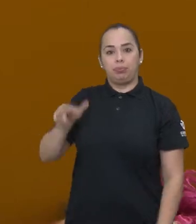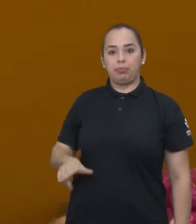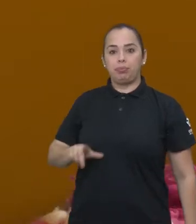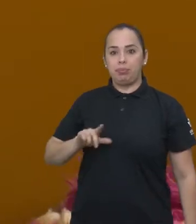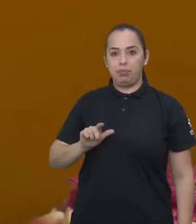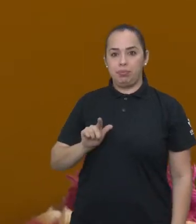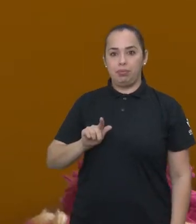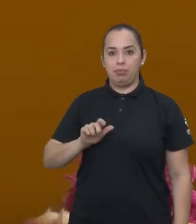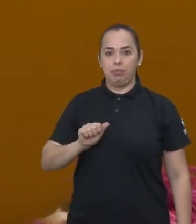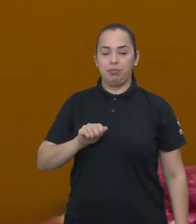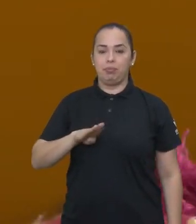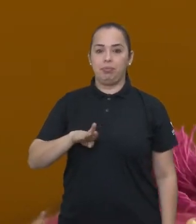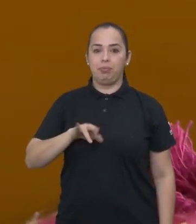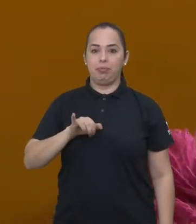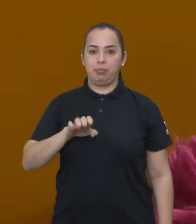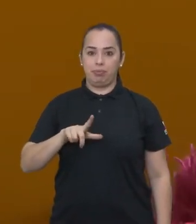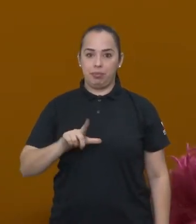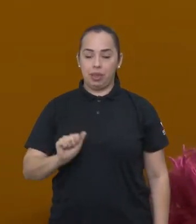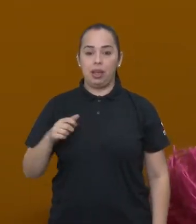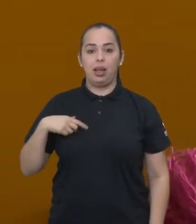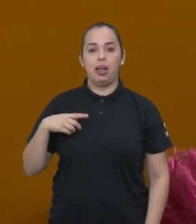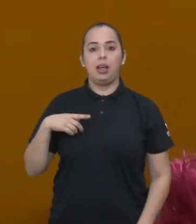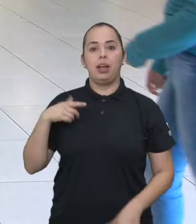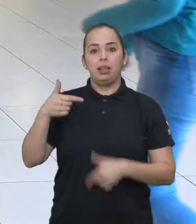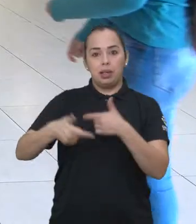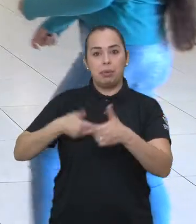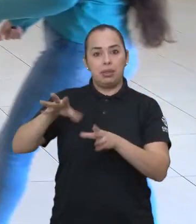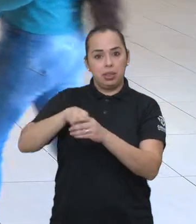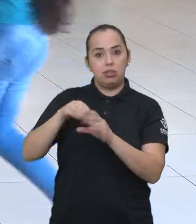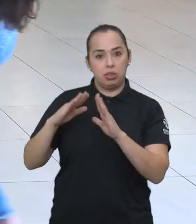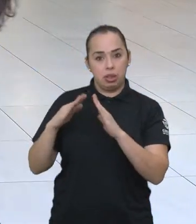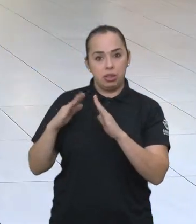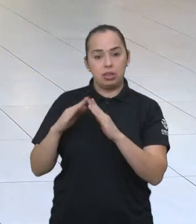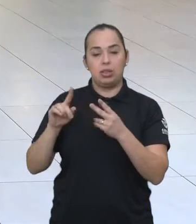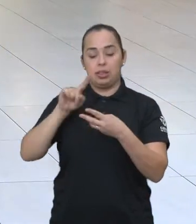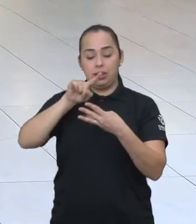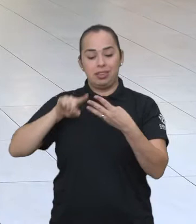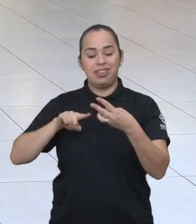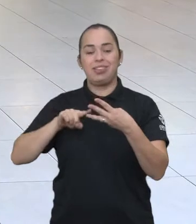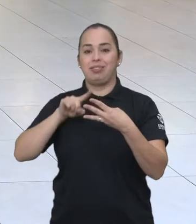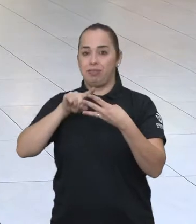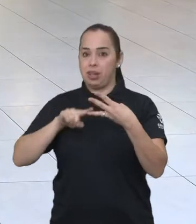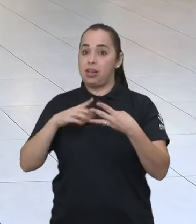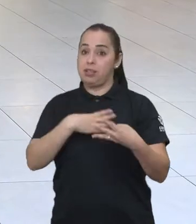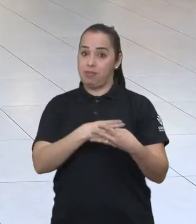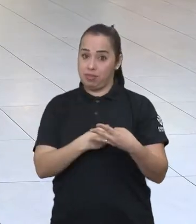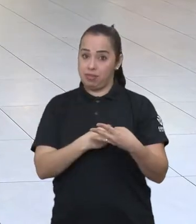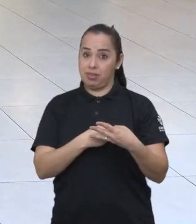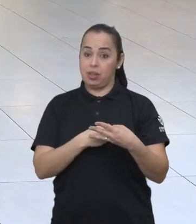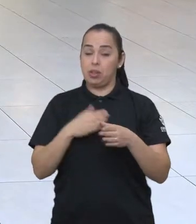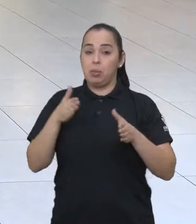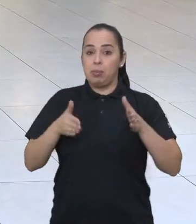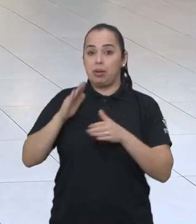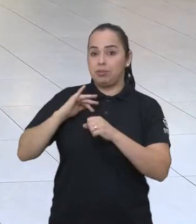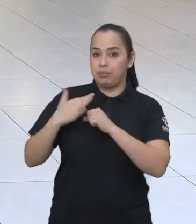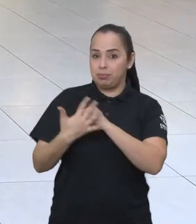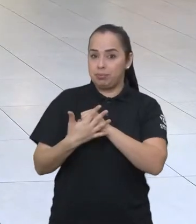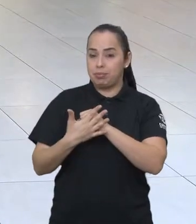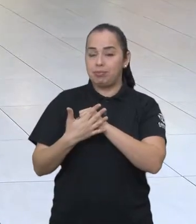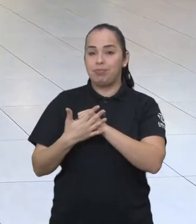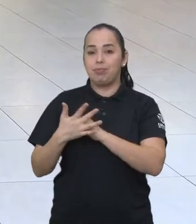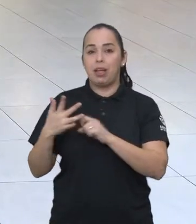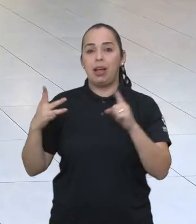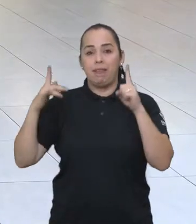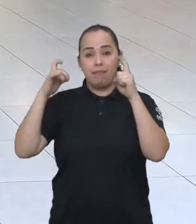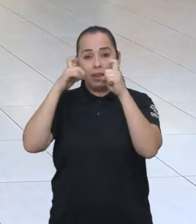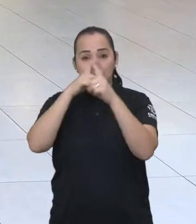e a Gabriela é dona de casa e mãe de três filhos durante a pandemia a situação da família ficou complicada e